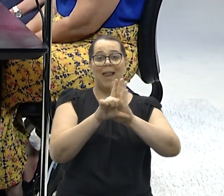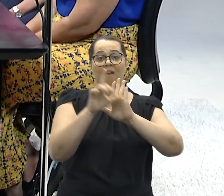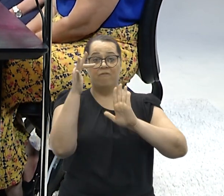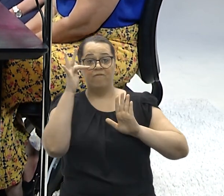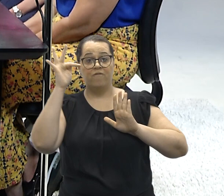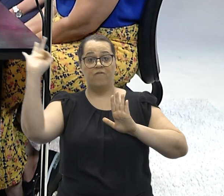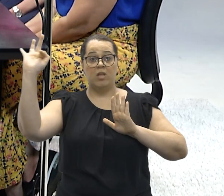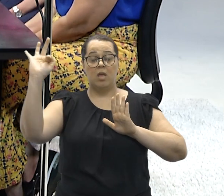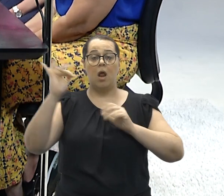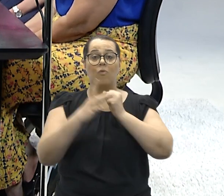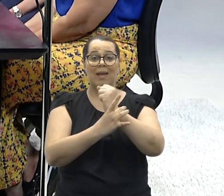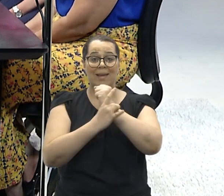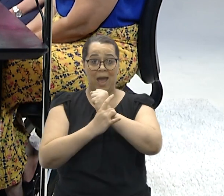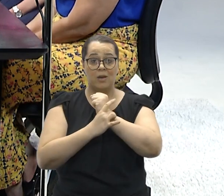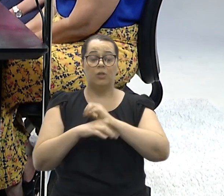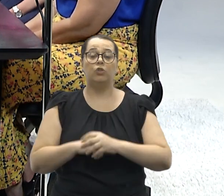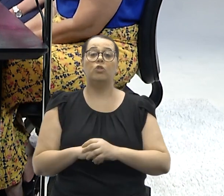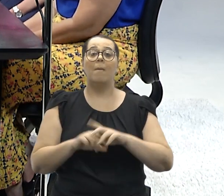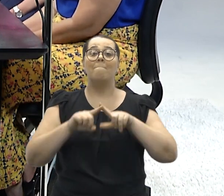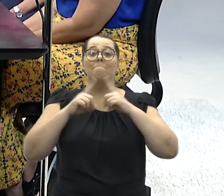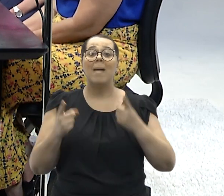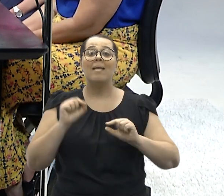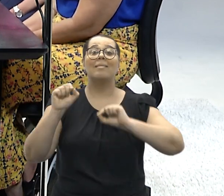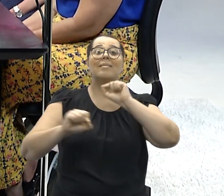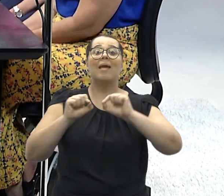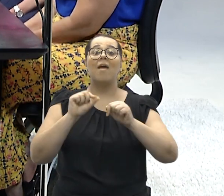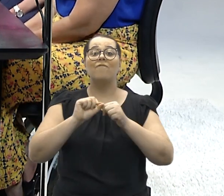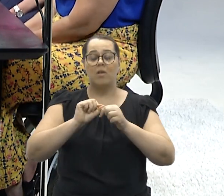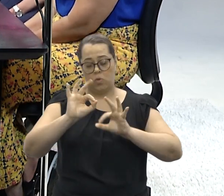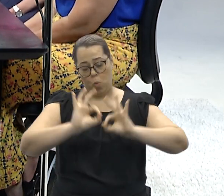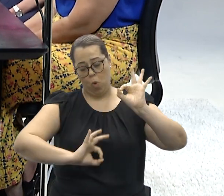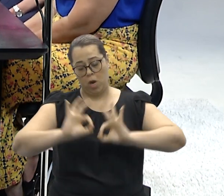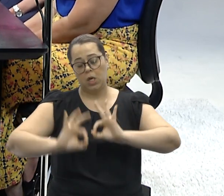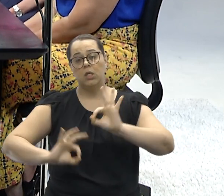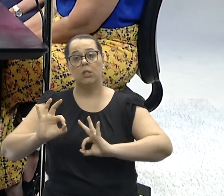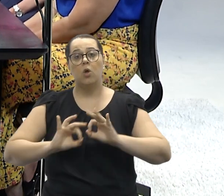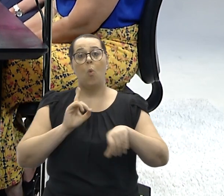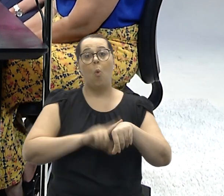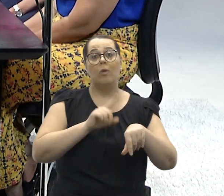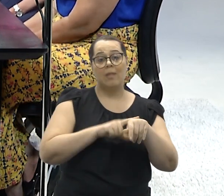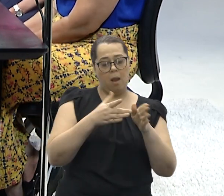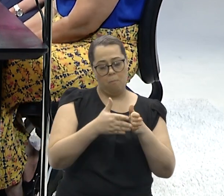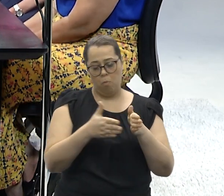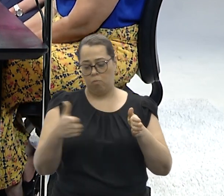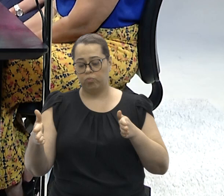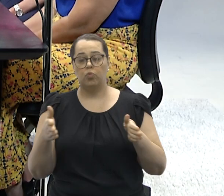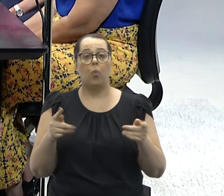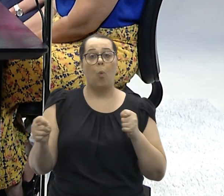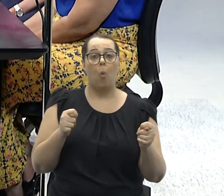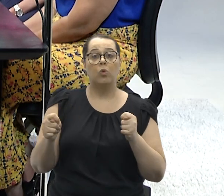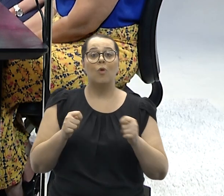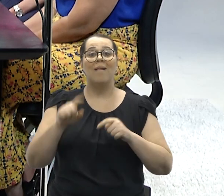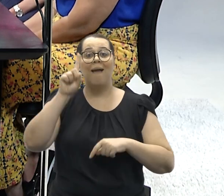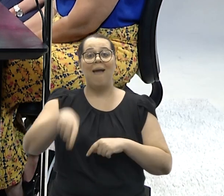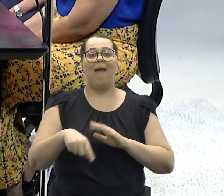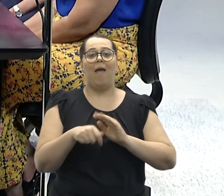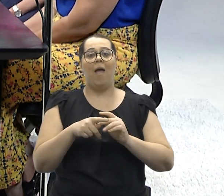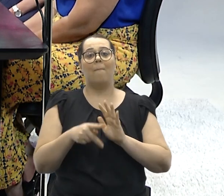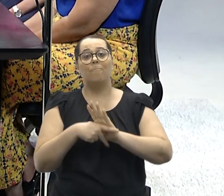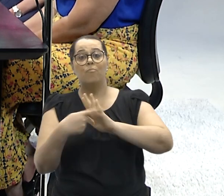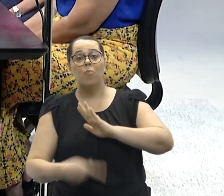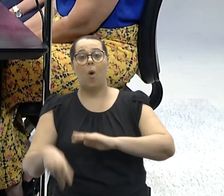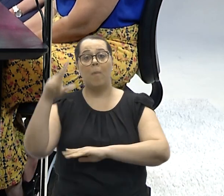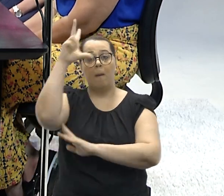mas quem faz, né, essa organização do tempo, né, desse diagnóstico é o município